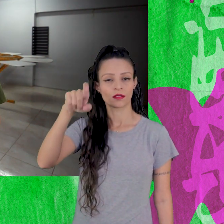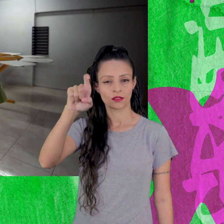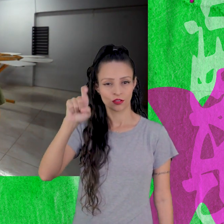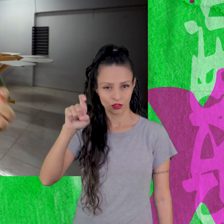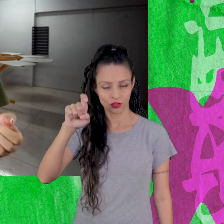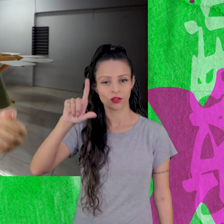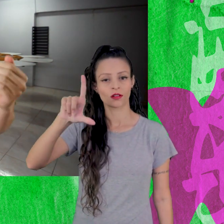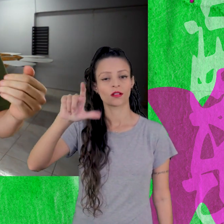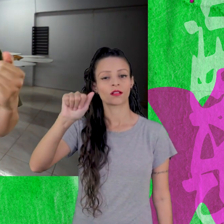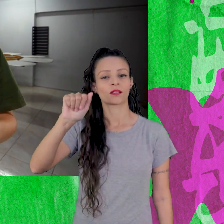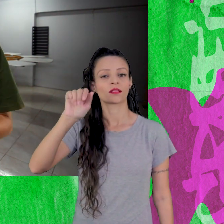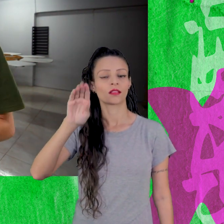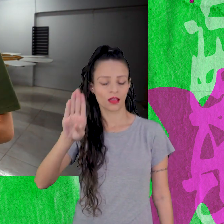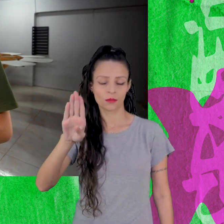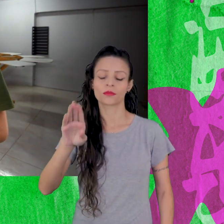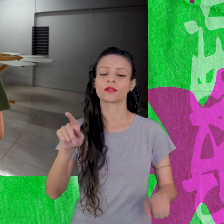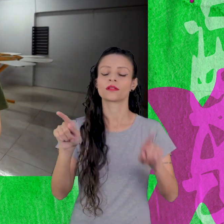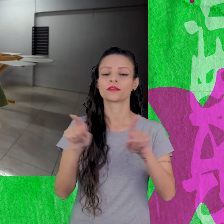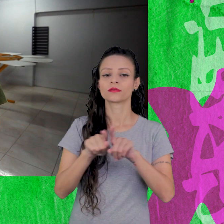@tenx.lab. Então Tenx é